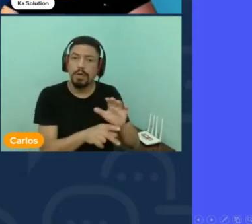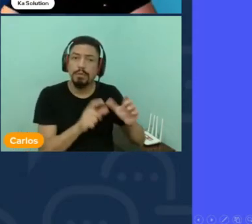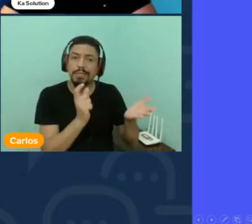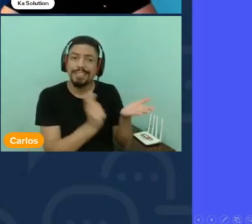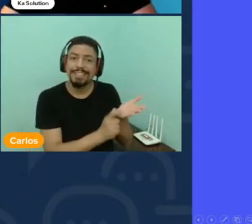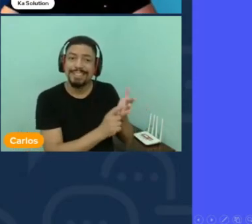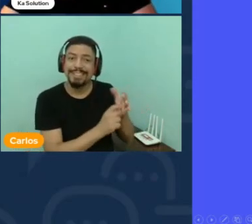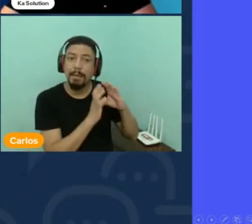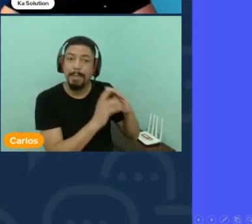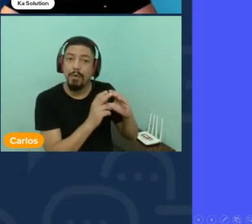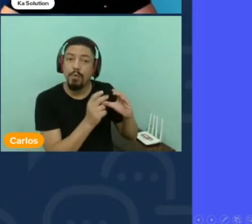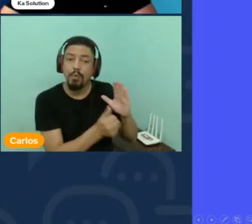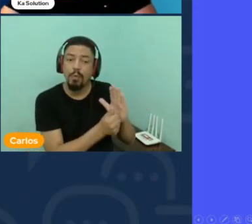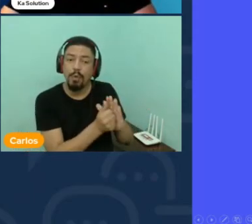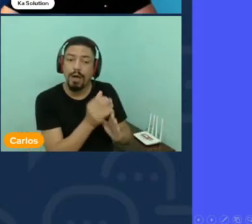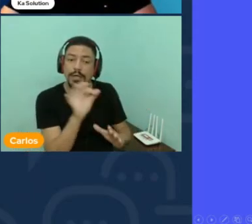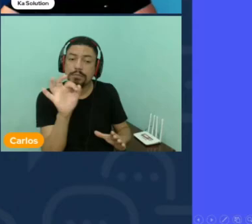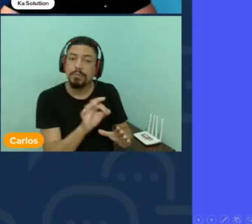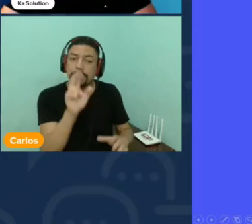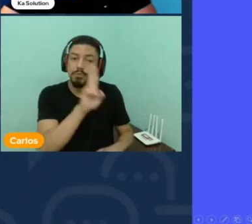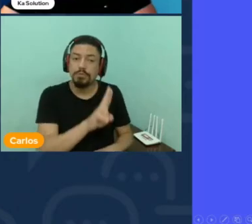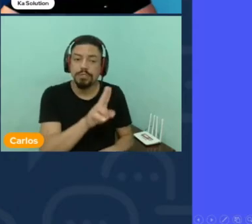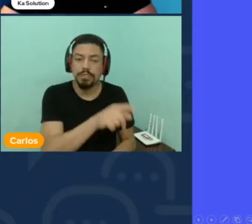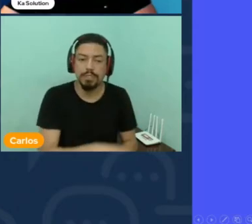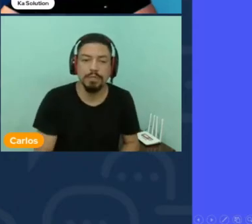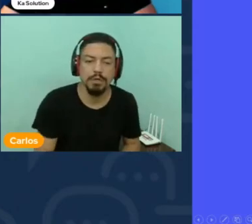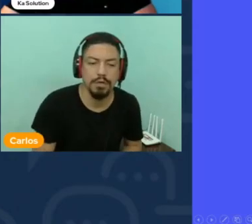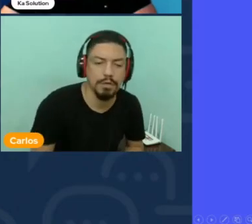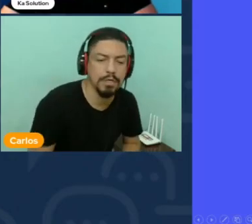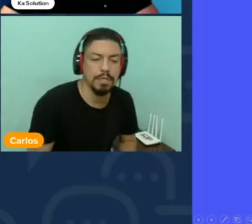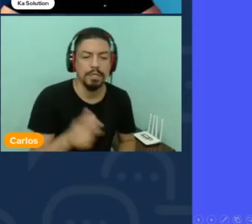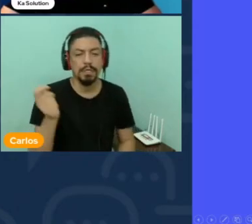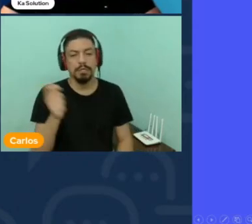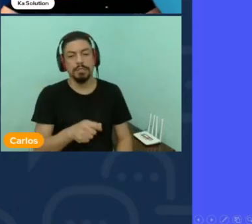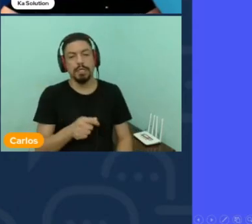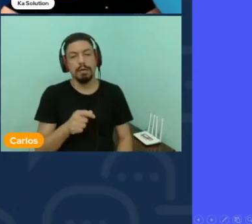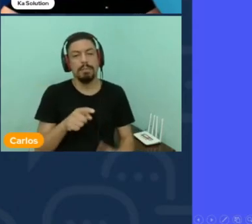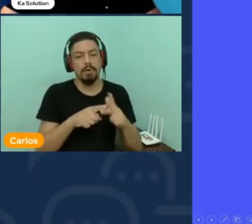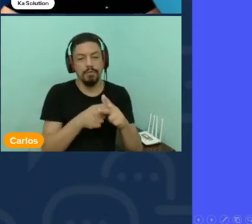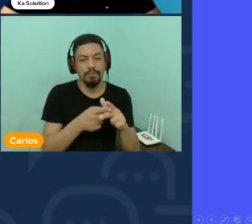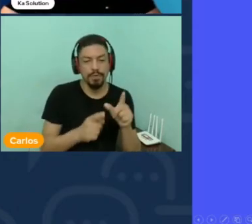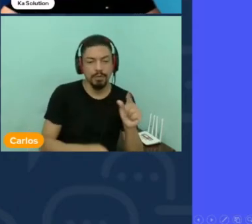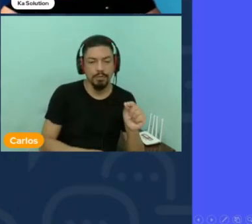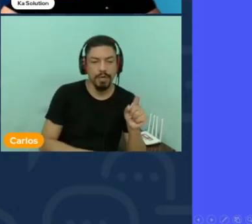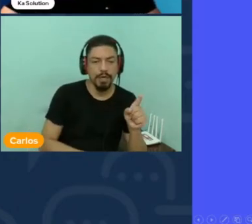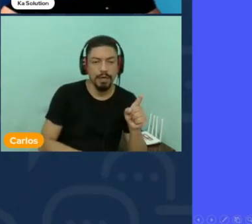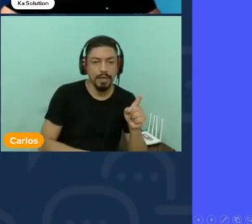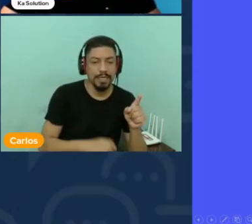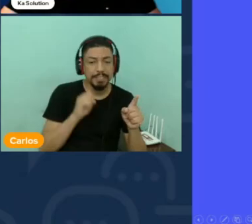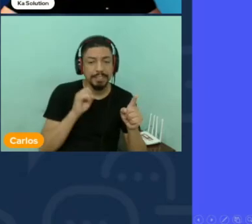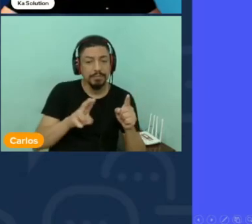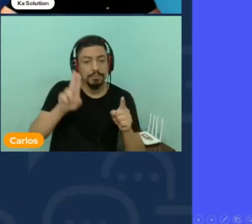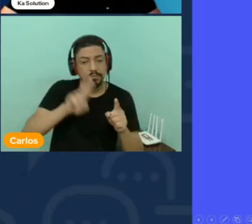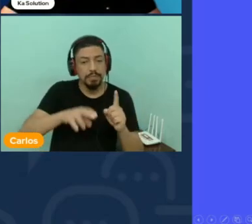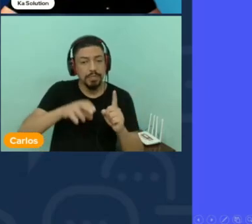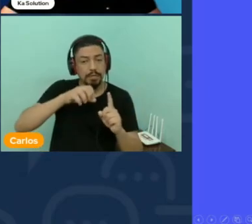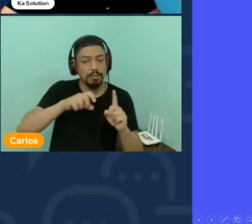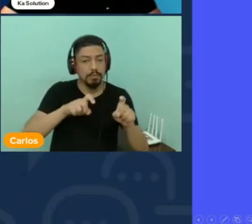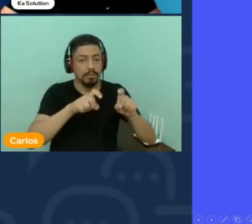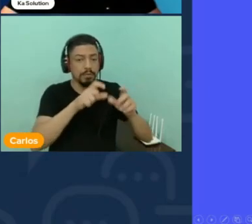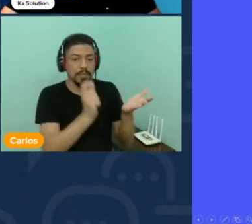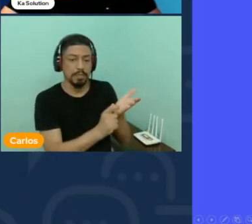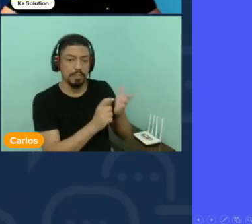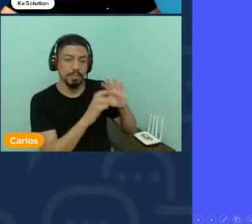desse servidor. E eu posso configurar nele que, por exemplo, se o uso dessa CPU